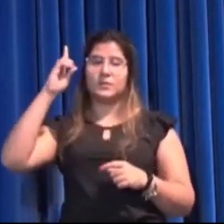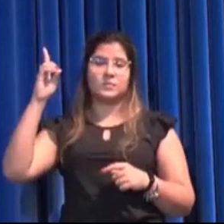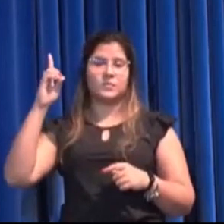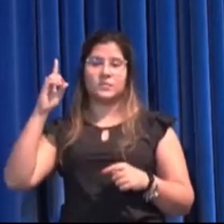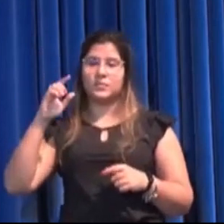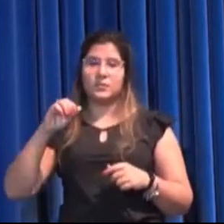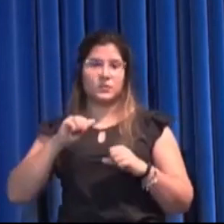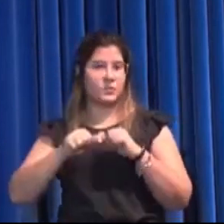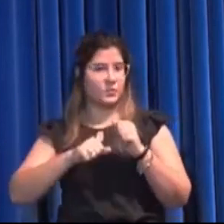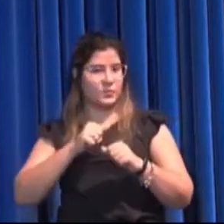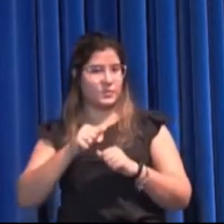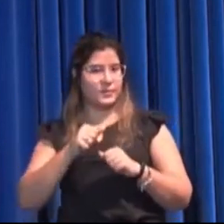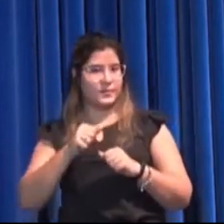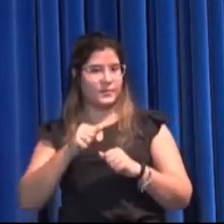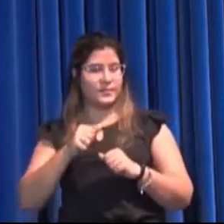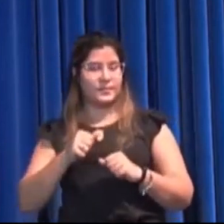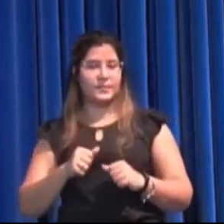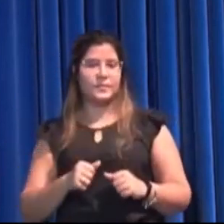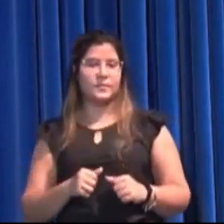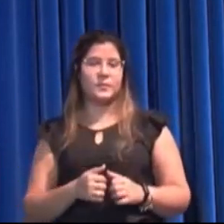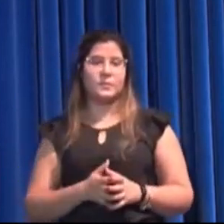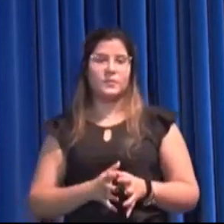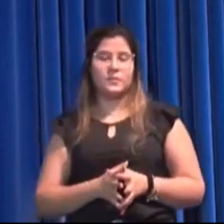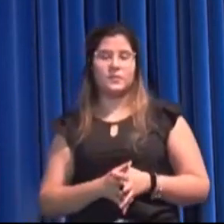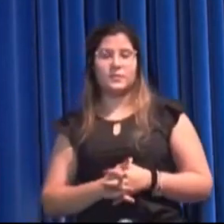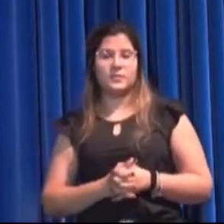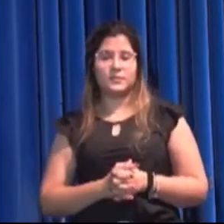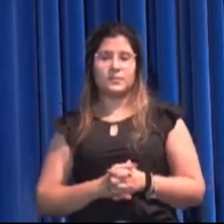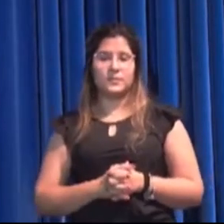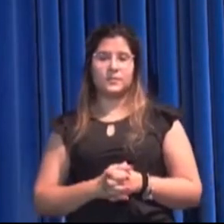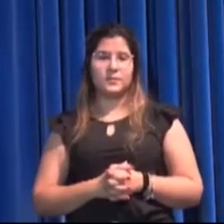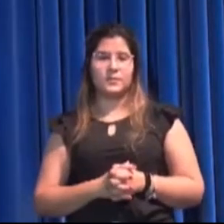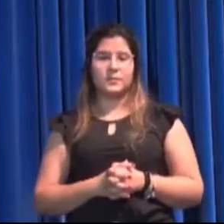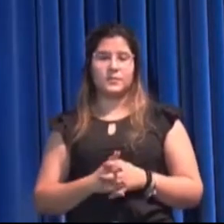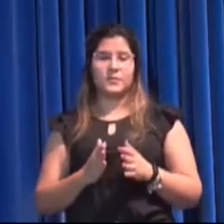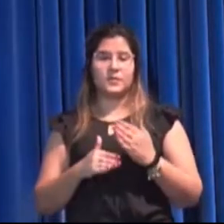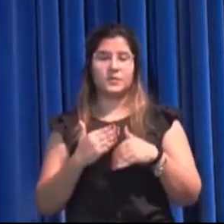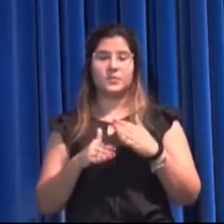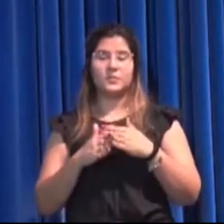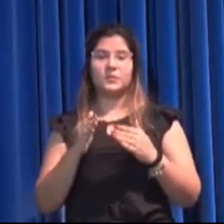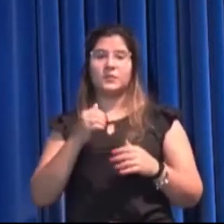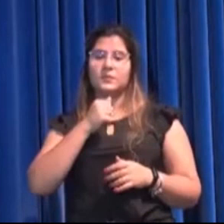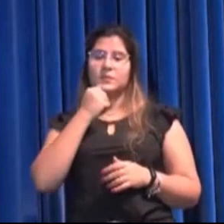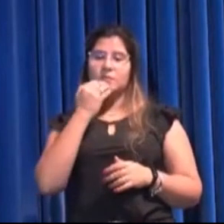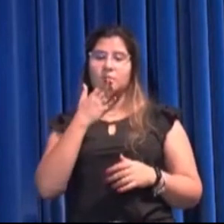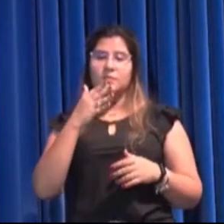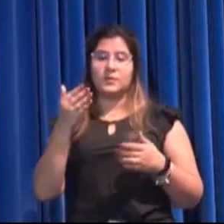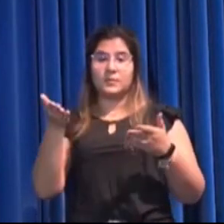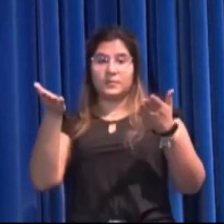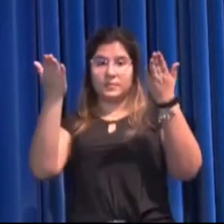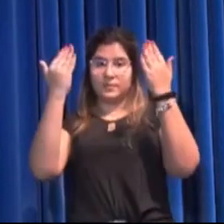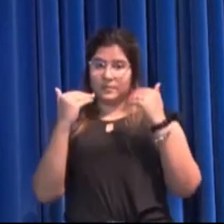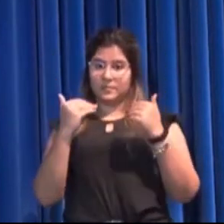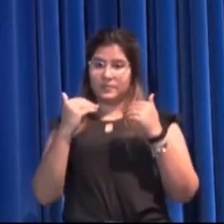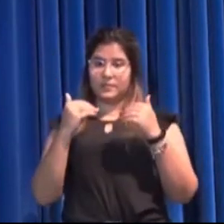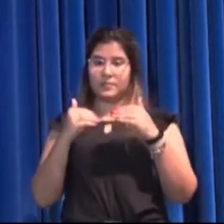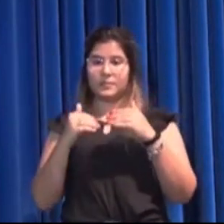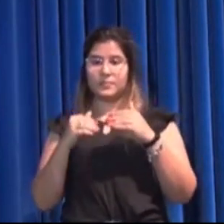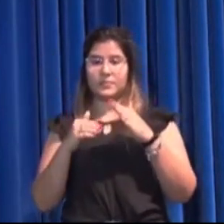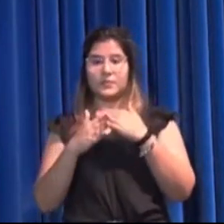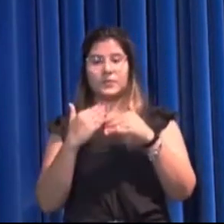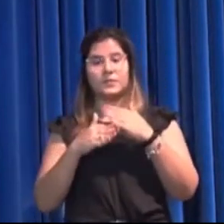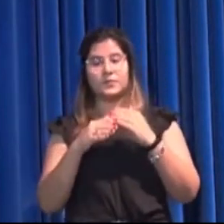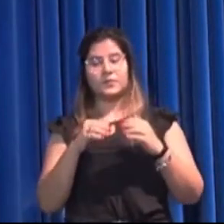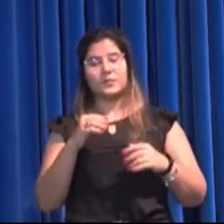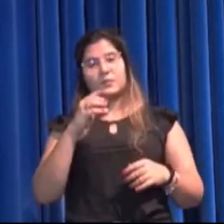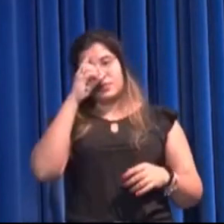imutável. E o que diz lá o verso 17? Toda boa dádiva e todo dom perfeito